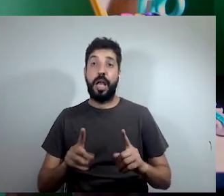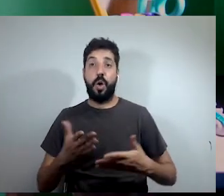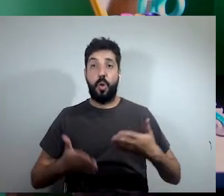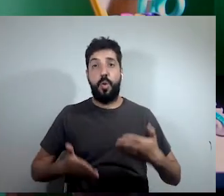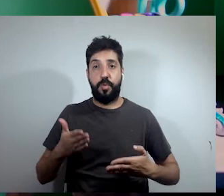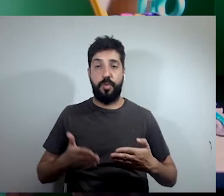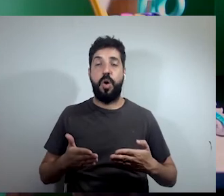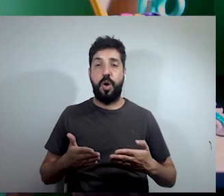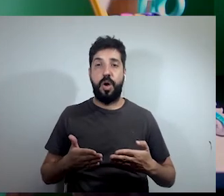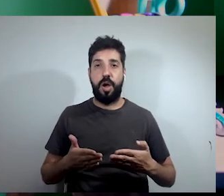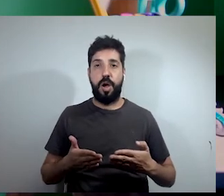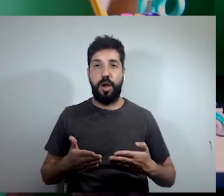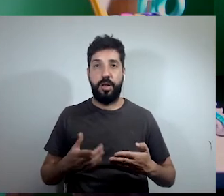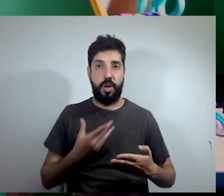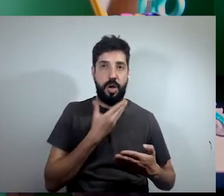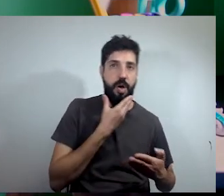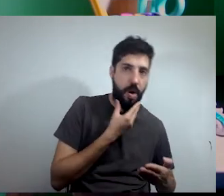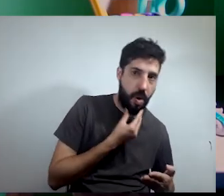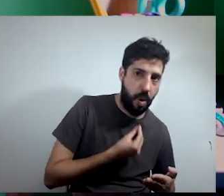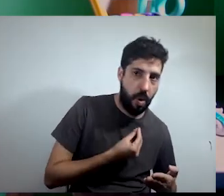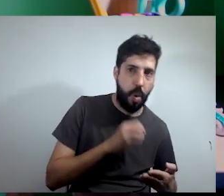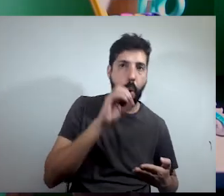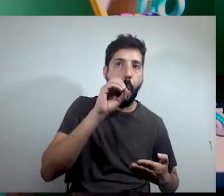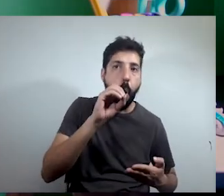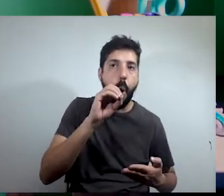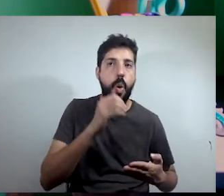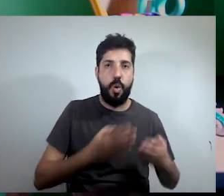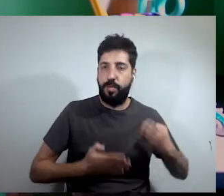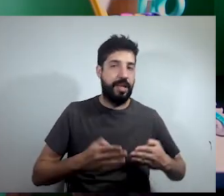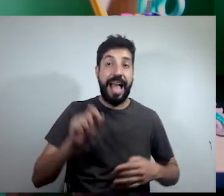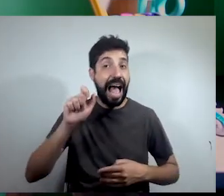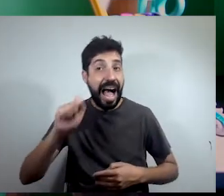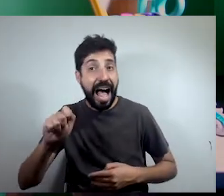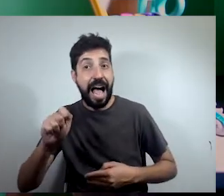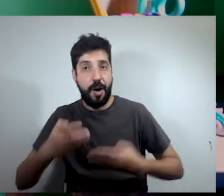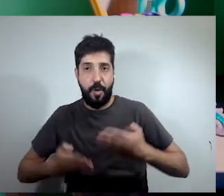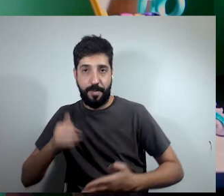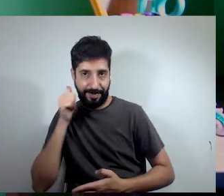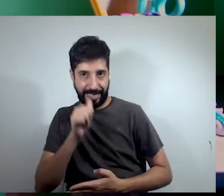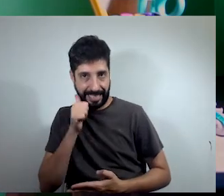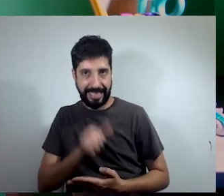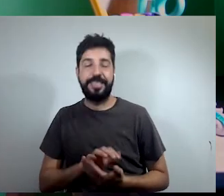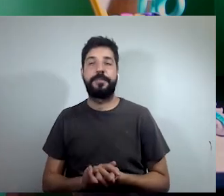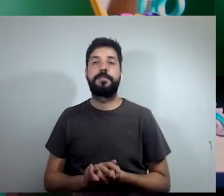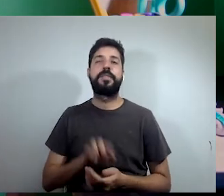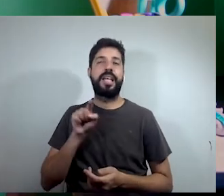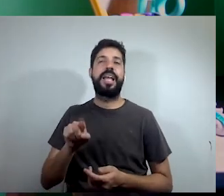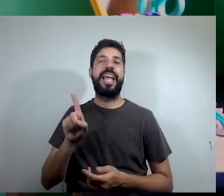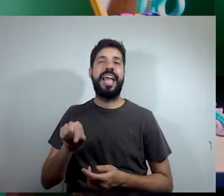robô que não é homem, não é o robô, é a menina robô, e ela é